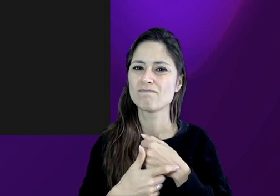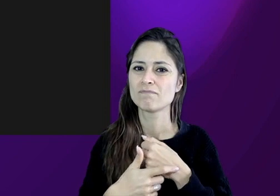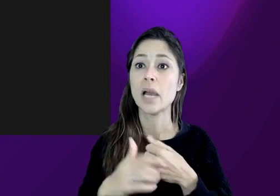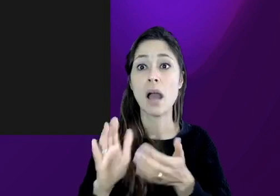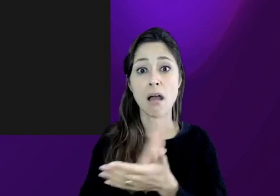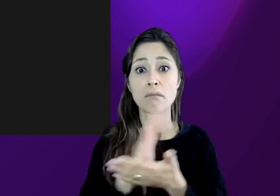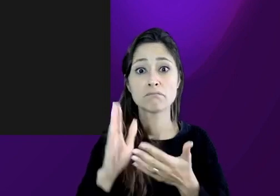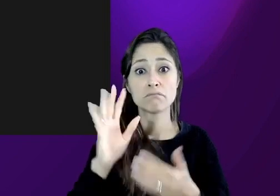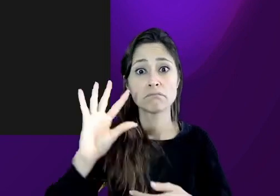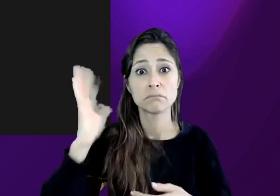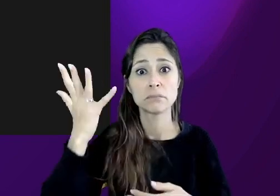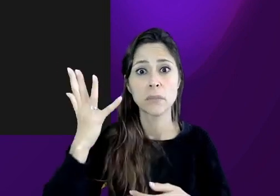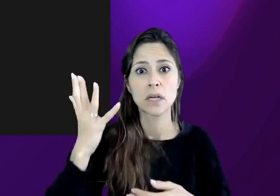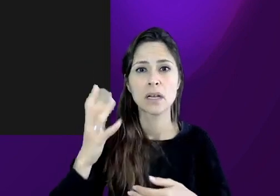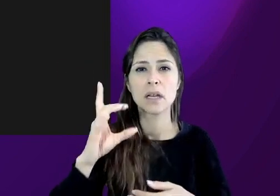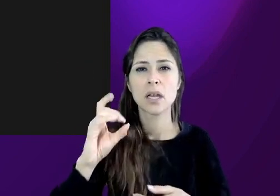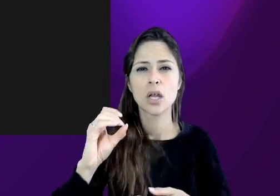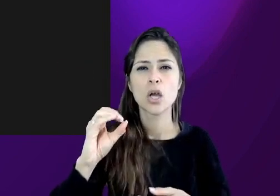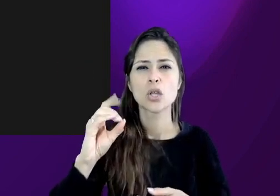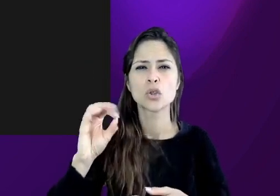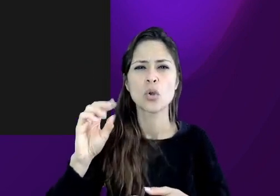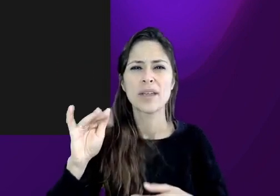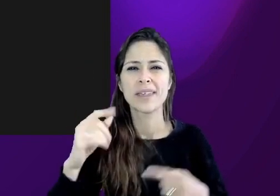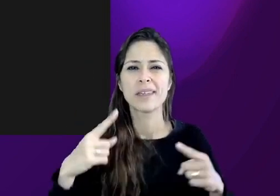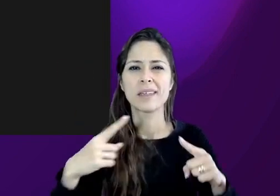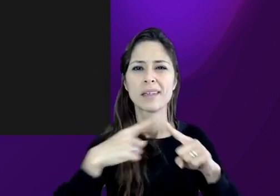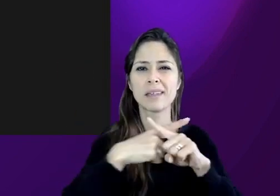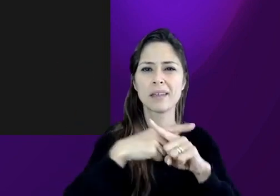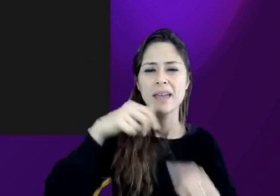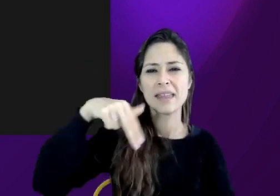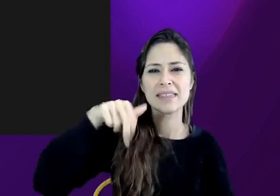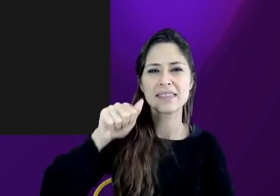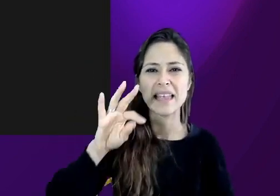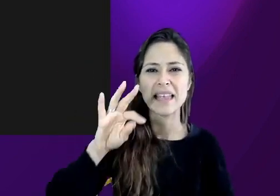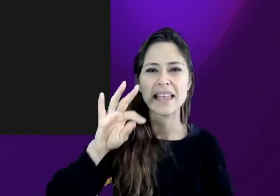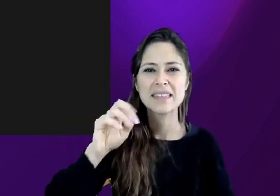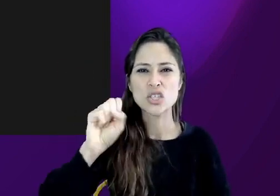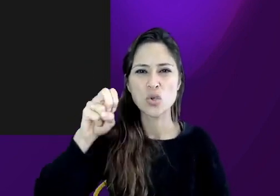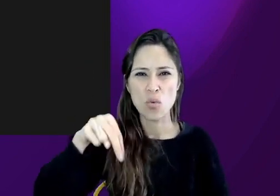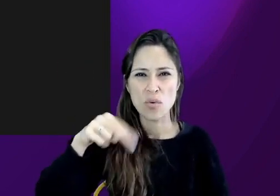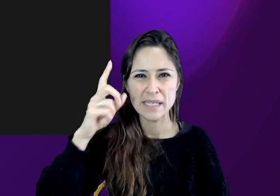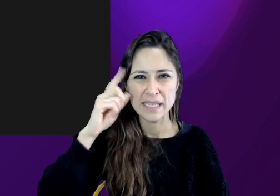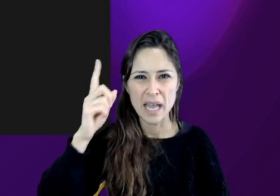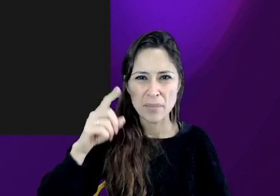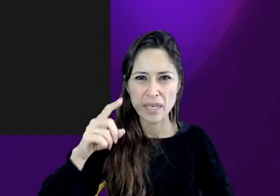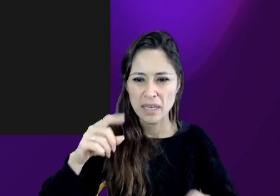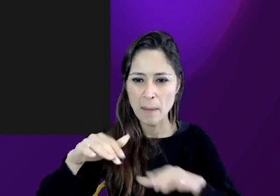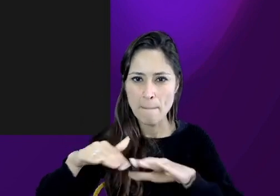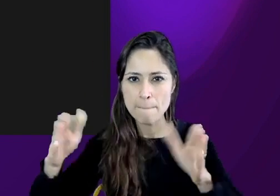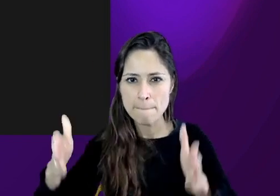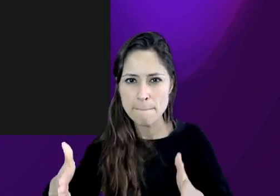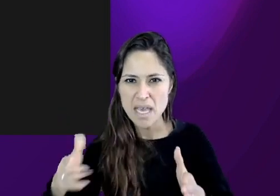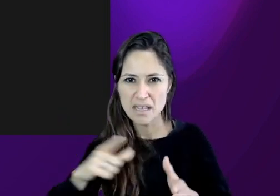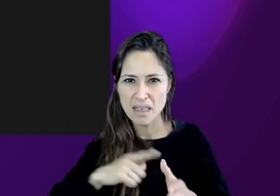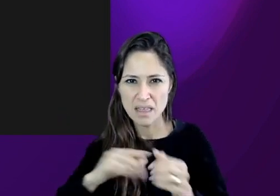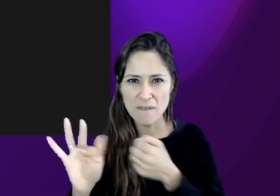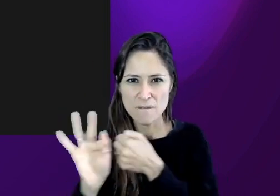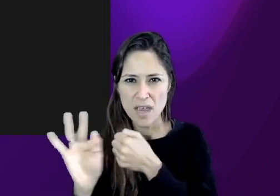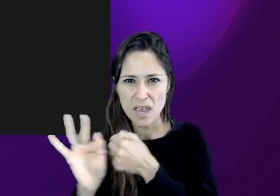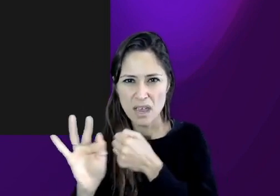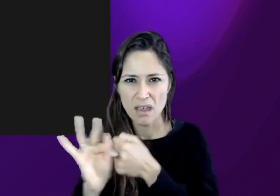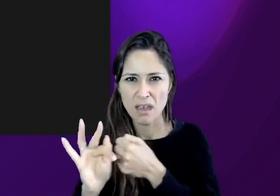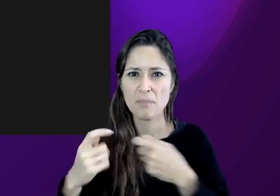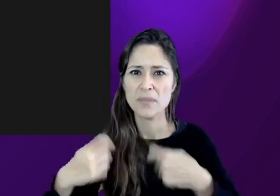que o docking entra em conflito com o Nathanson, que é o afastador que fica fixo na mesa, a gente tem que tirar e